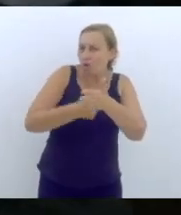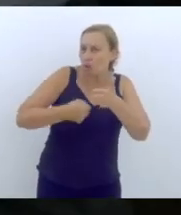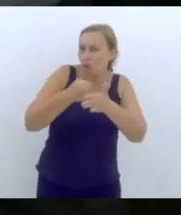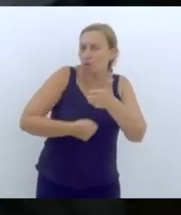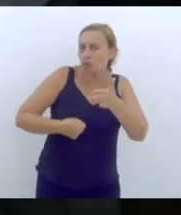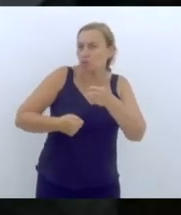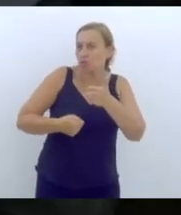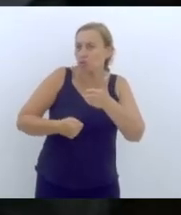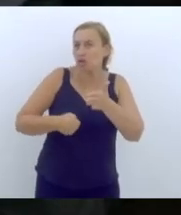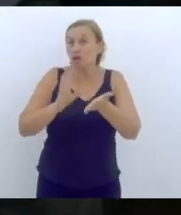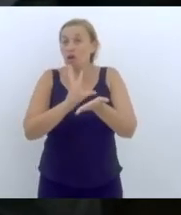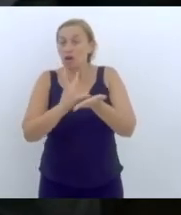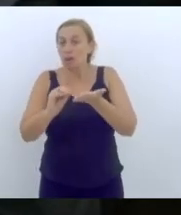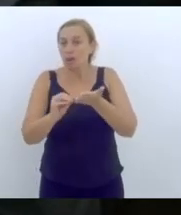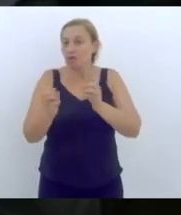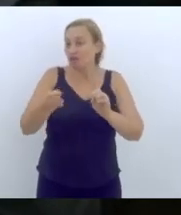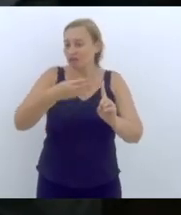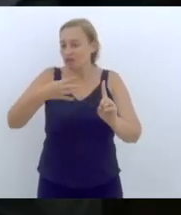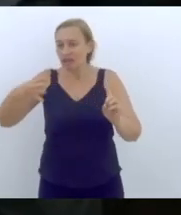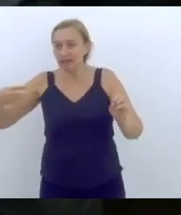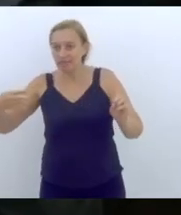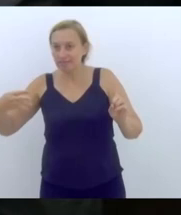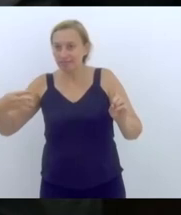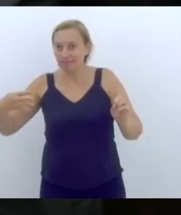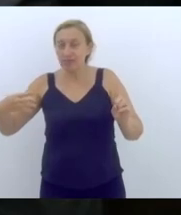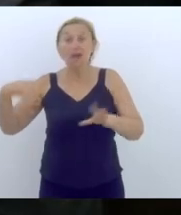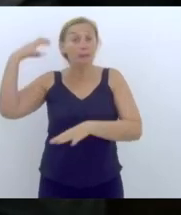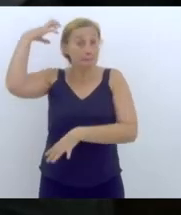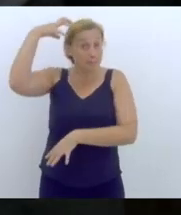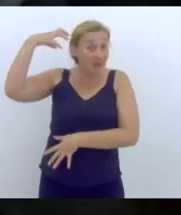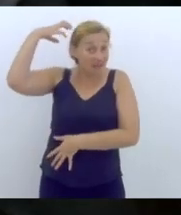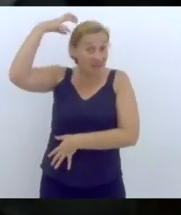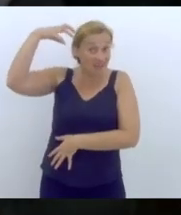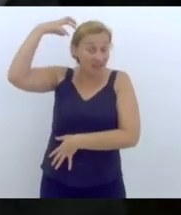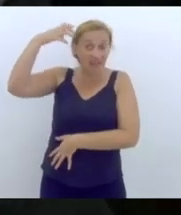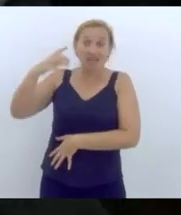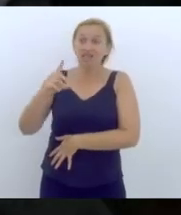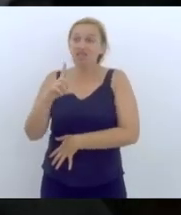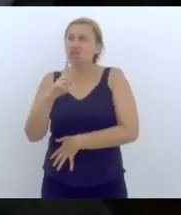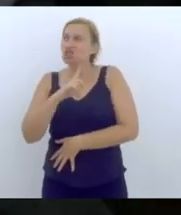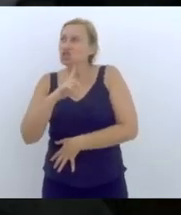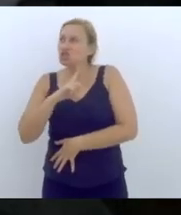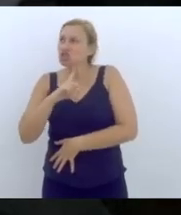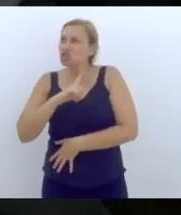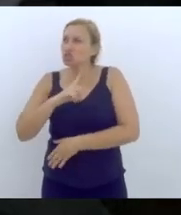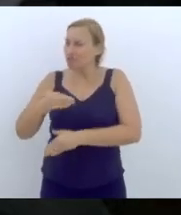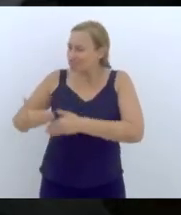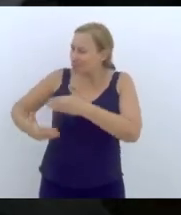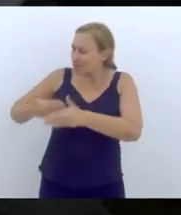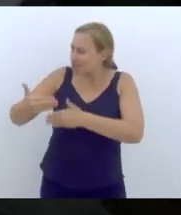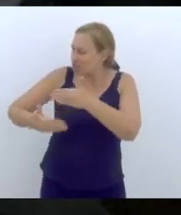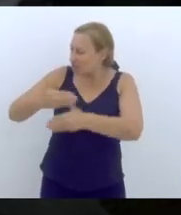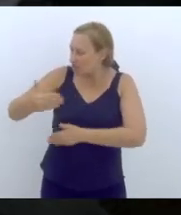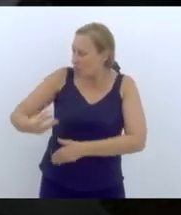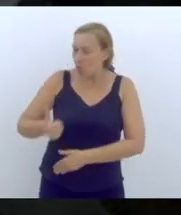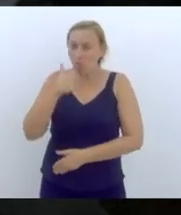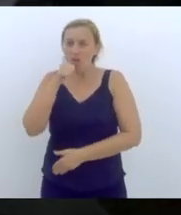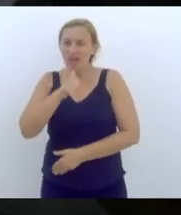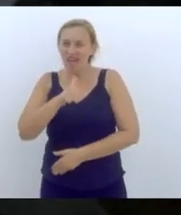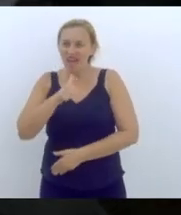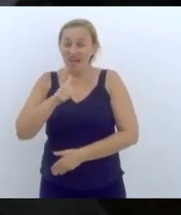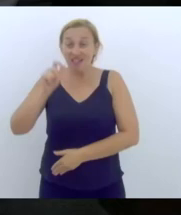dos LGBTQIP+. Marielle tinha uma trajetória como mulher negra.